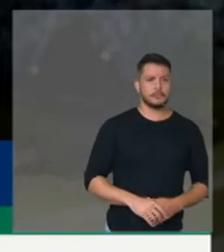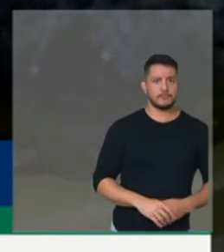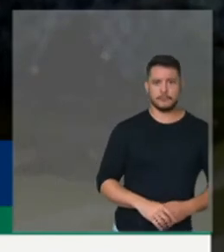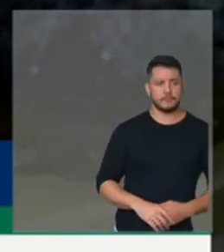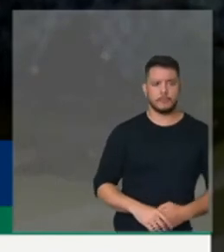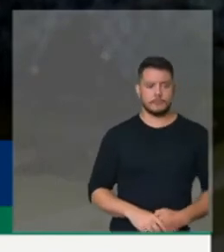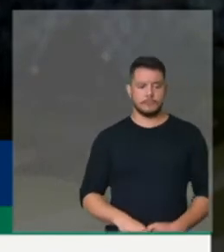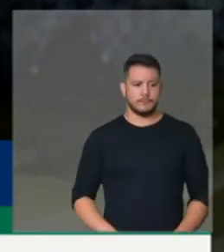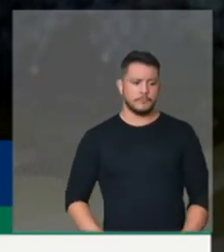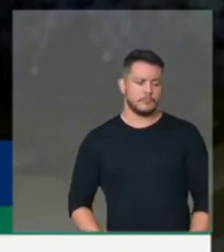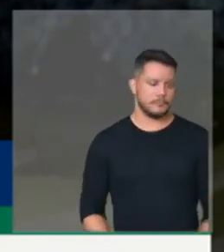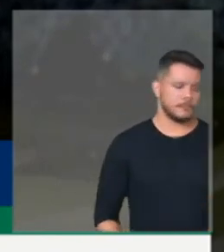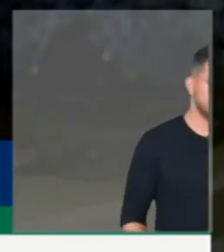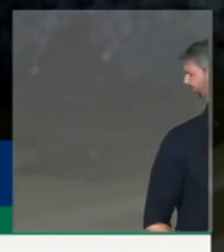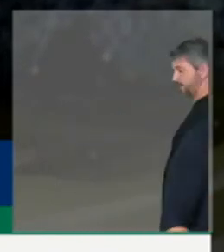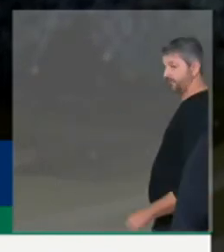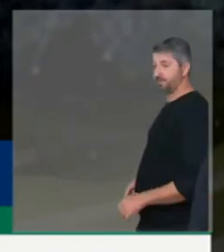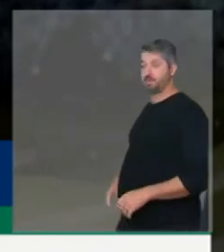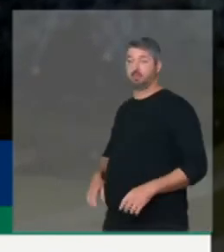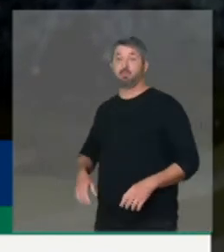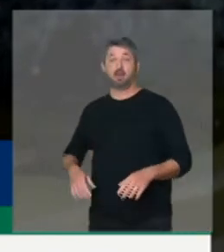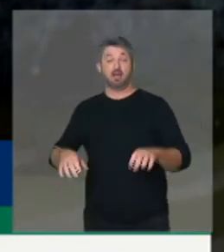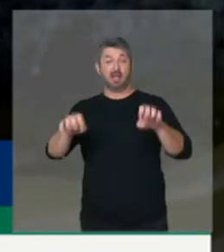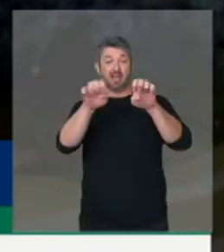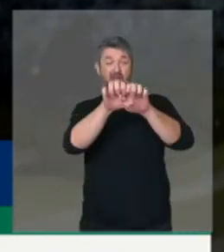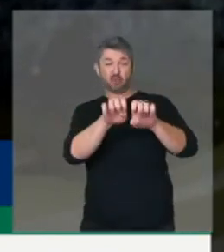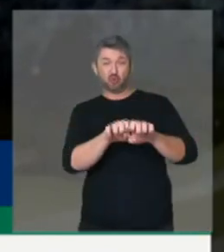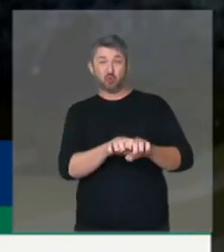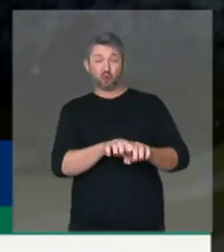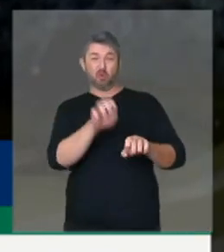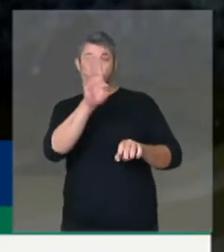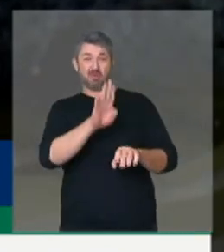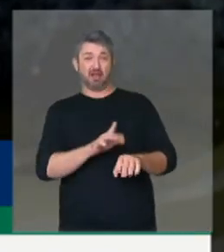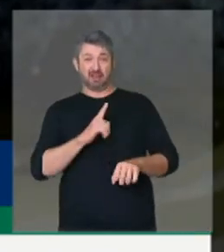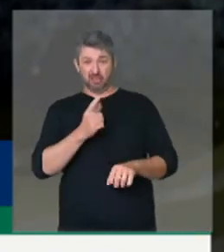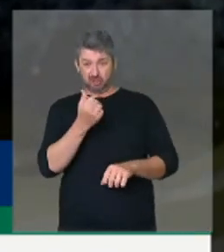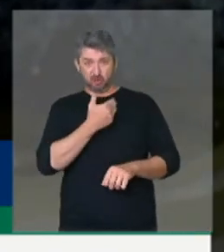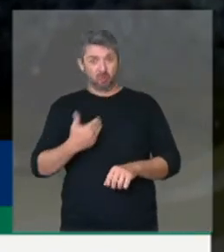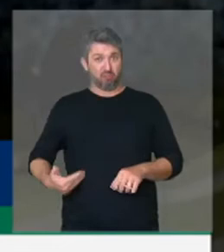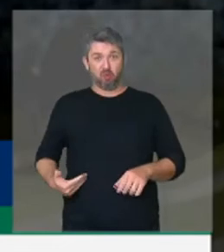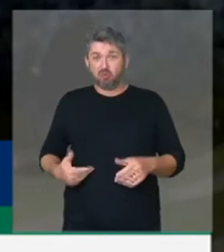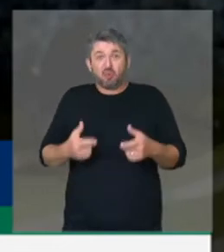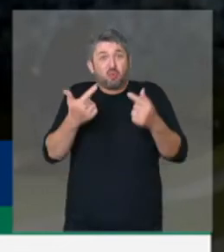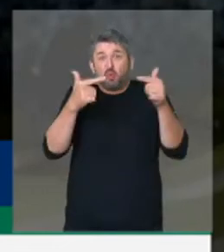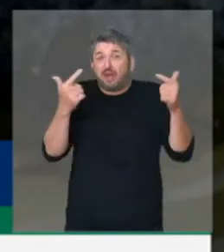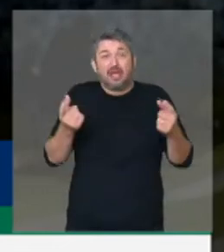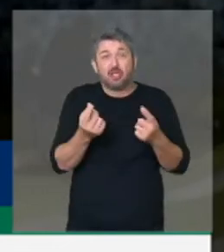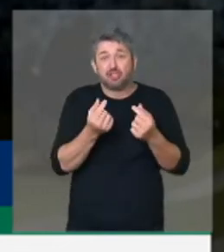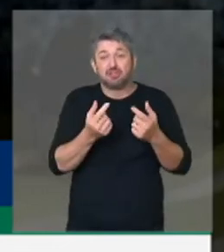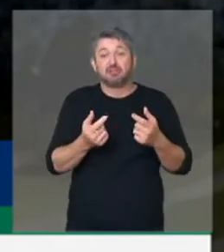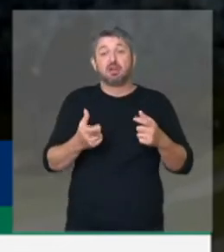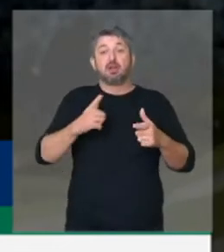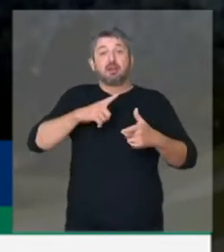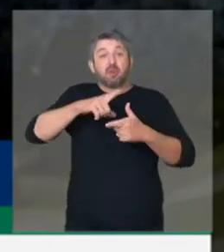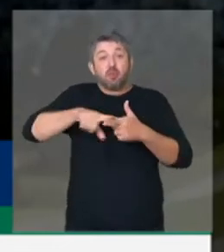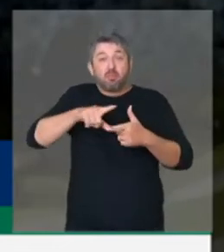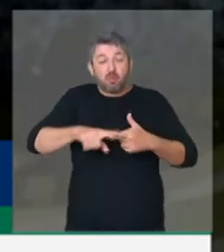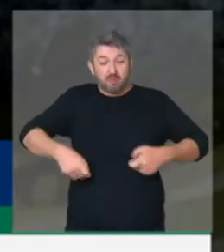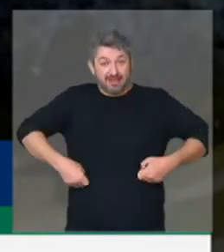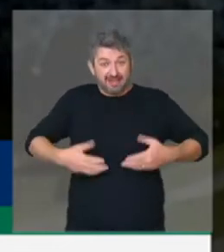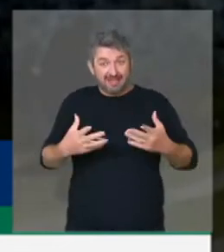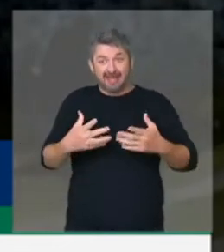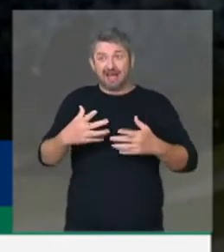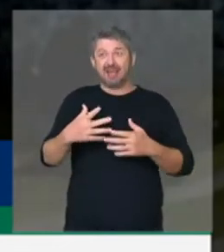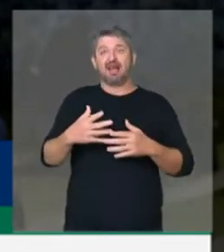em infraestrutura. E a infraestrutura não tem dinheiro público. Está falido. Nós temos aí um problema de gastos